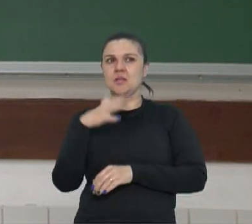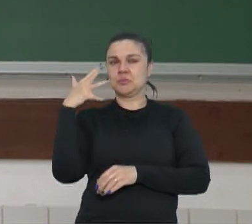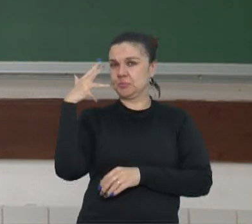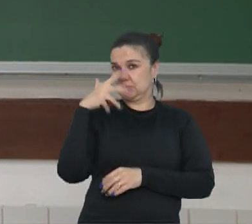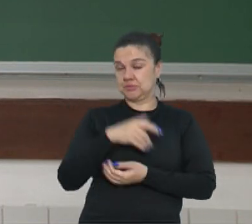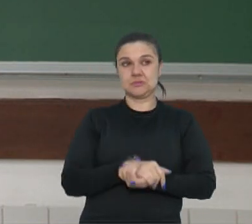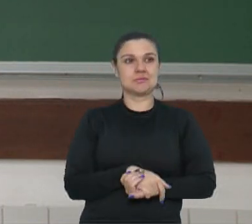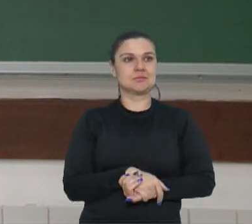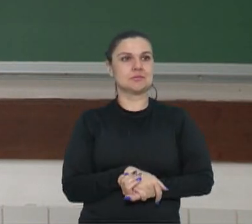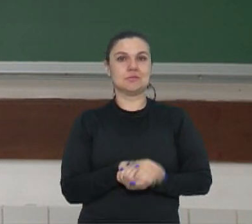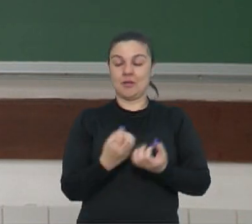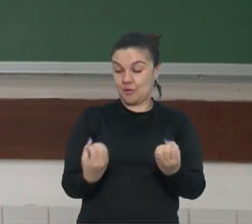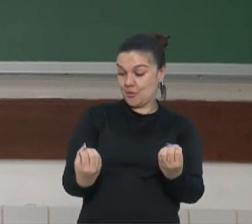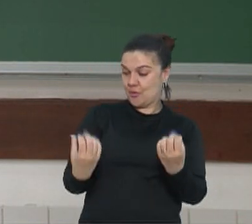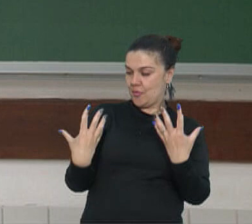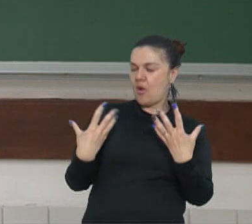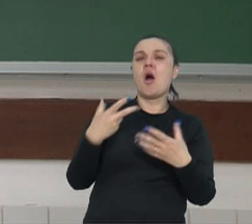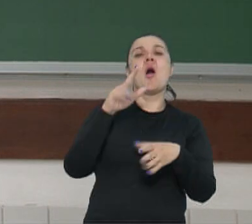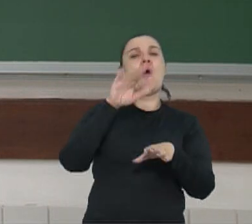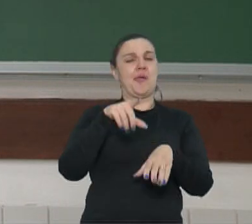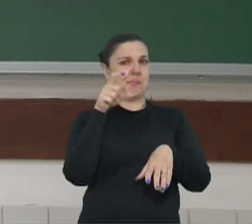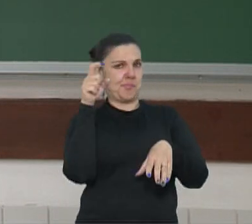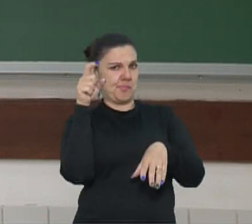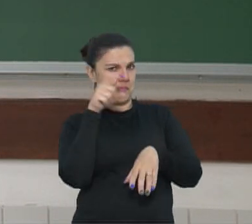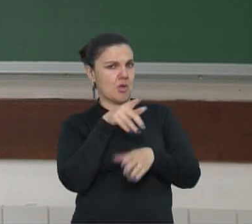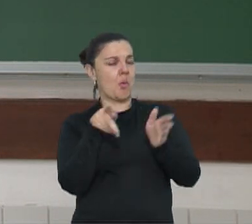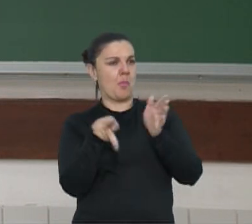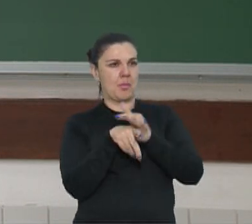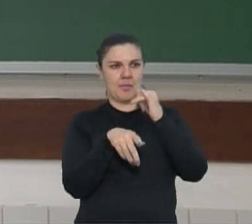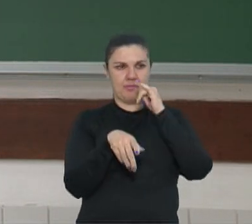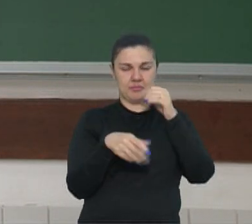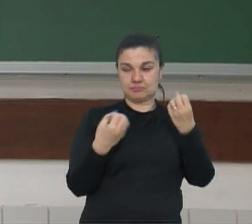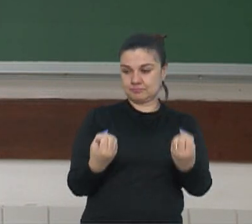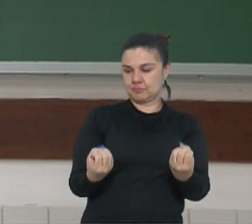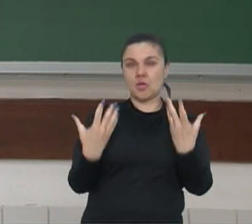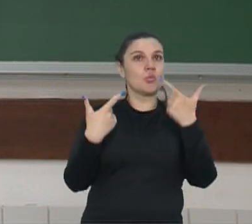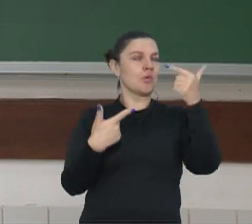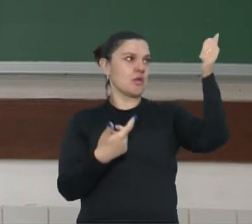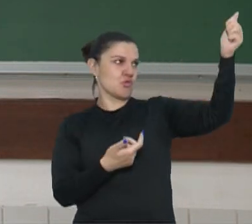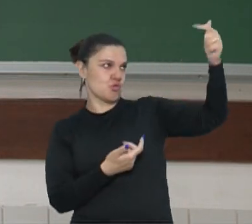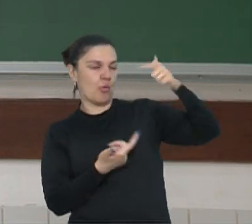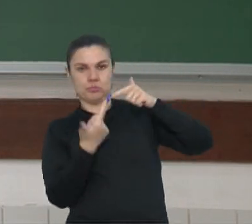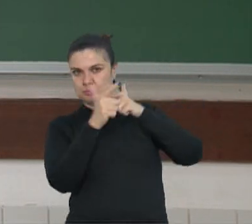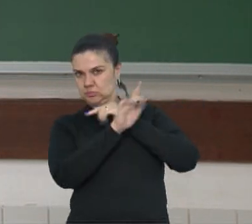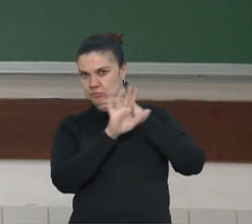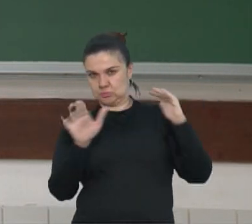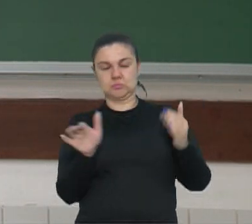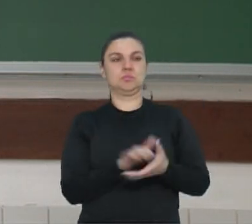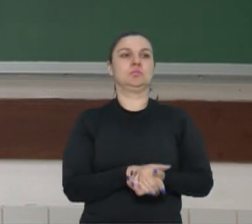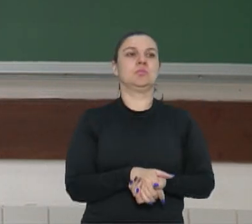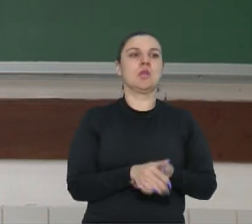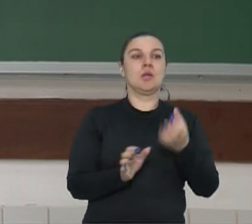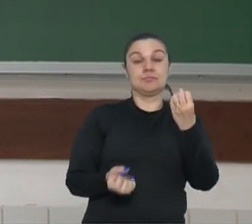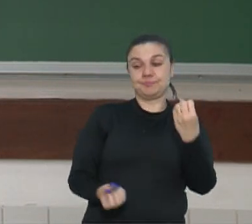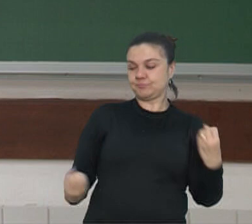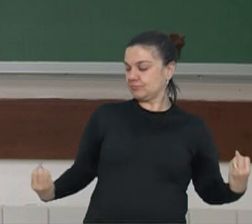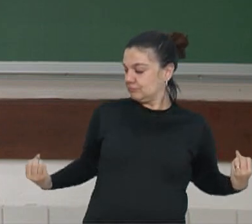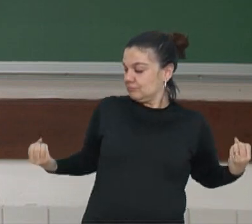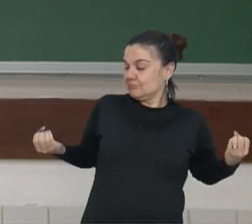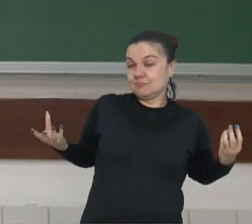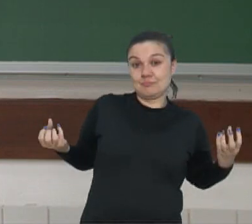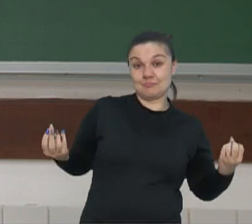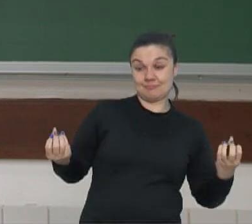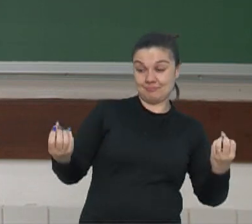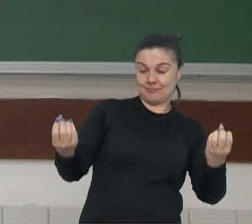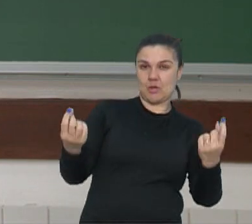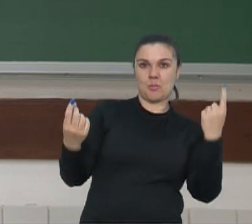ainda. A iluminação ali é toda artificial, tá? Não é uma caverna que o sol bate e brilha lá dentro, então tem lâmpadas acesas,